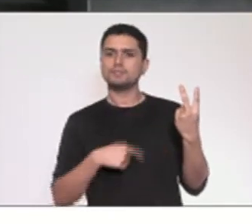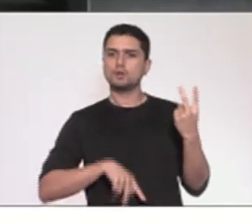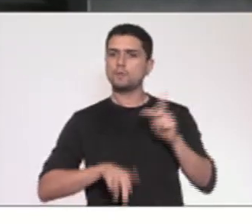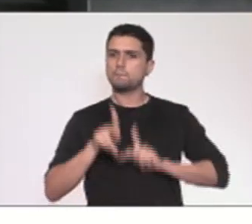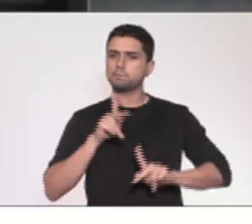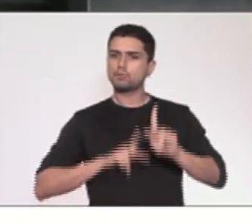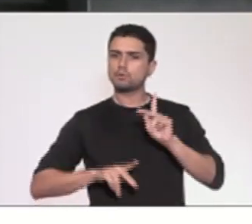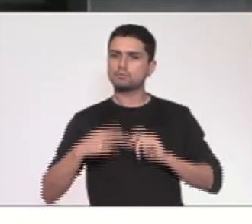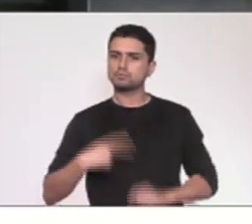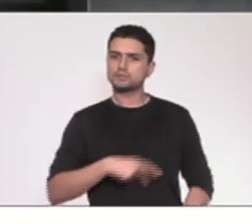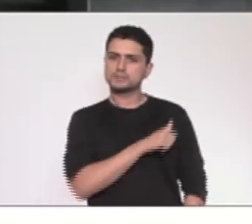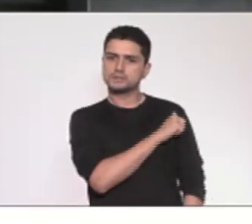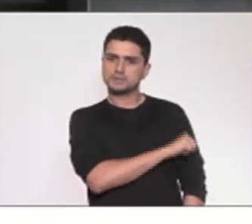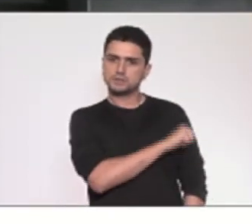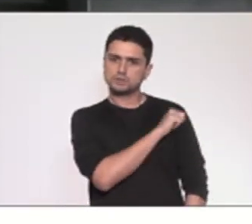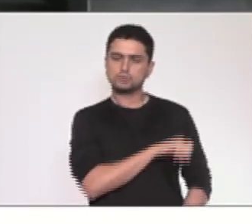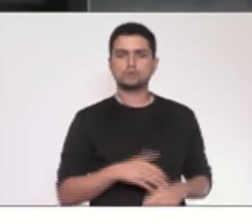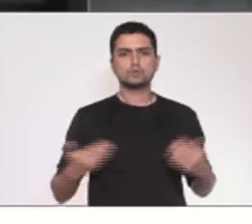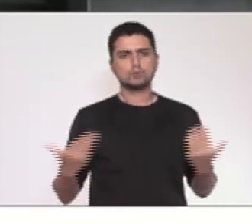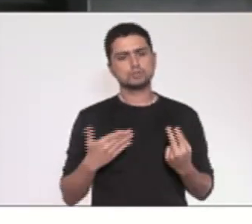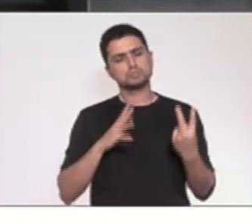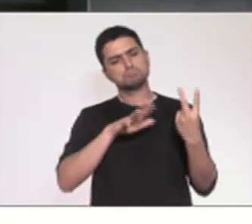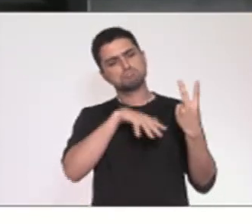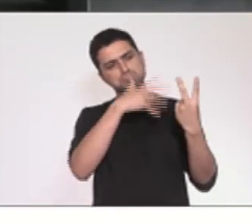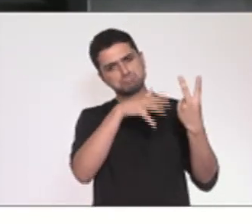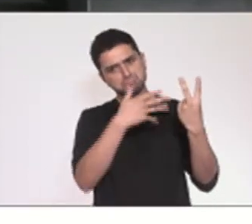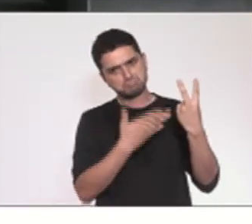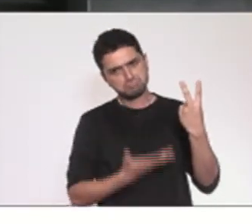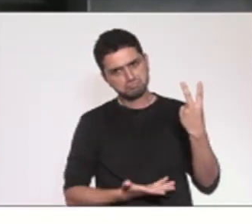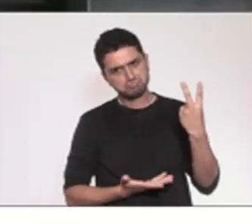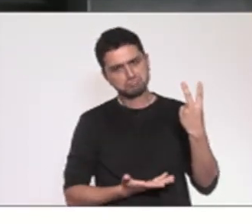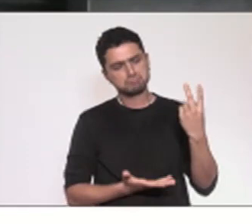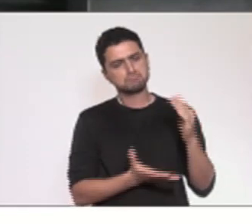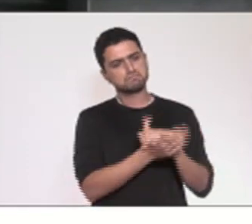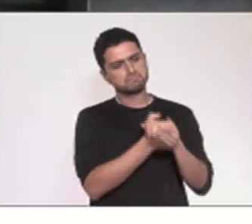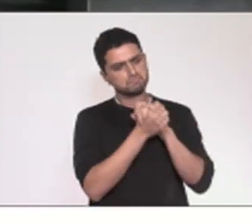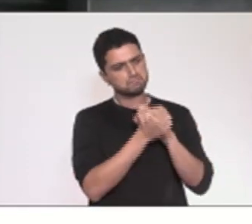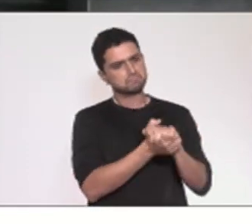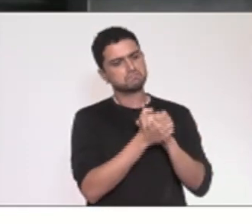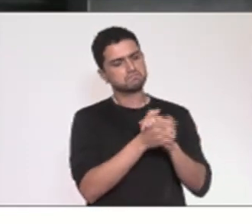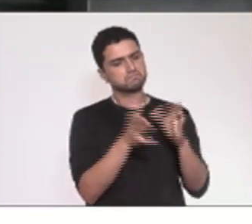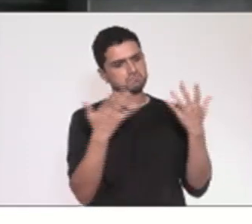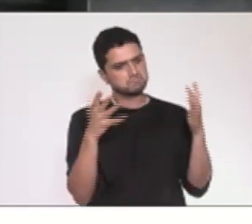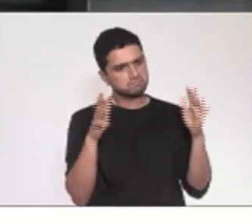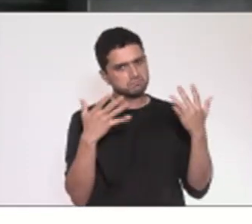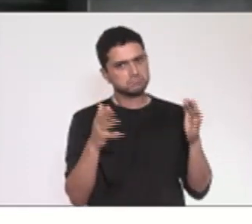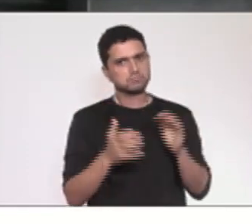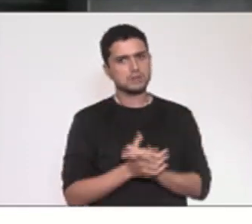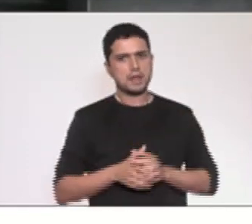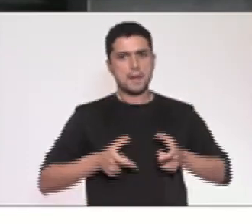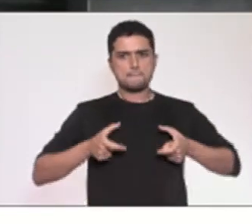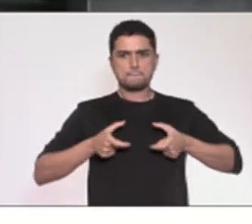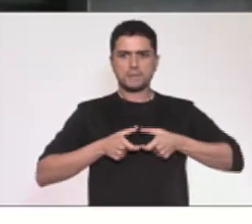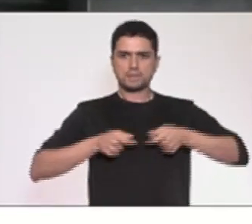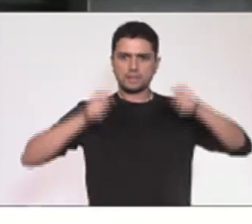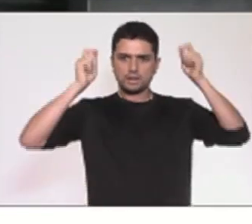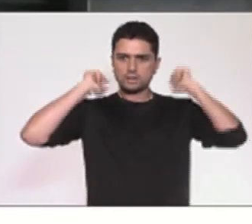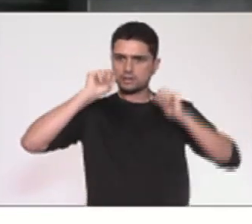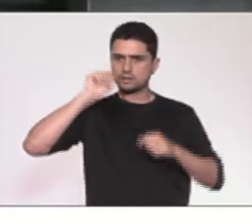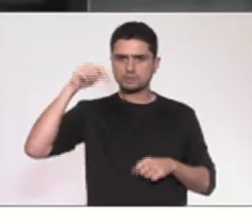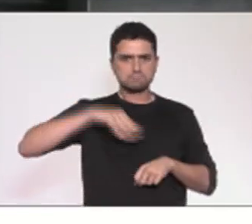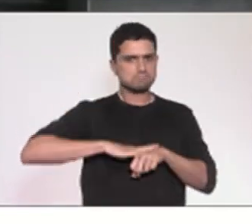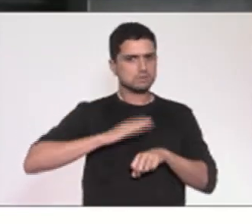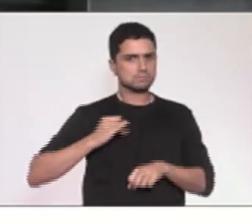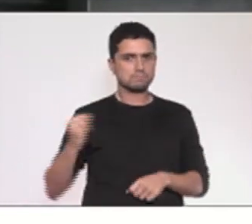Rio de Janeiro hoje homenageia vocês dois com essa comenda tão importante, que é a medalha Tiradentes, a